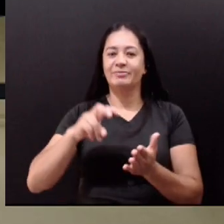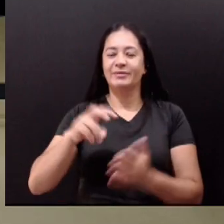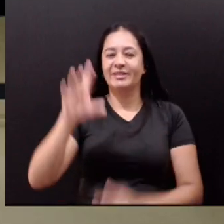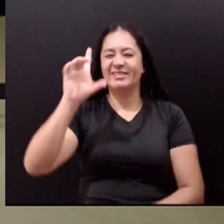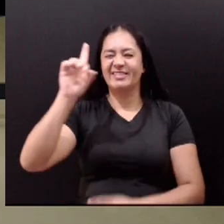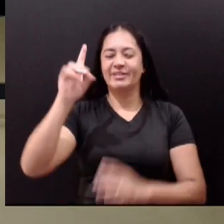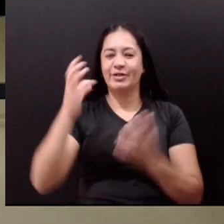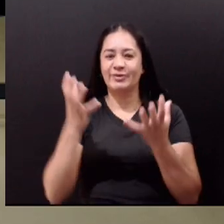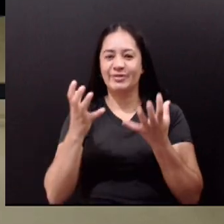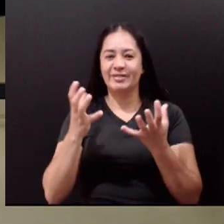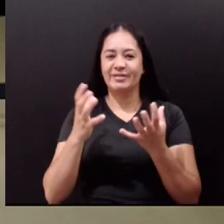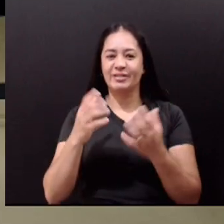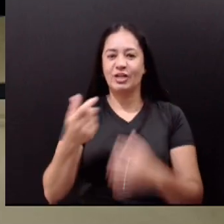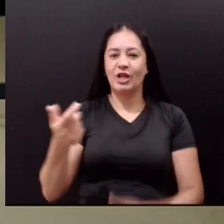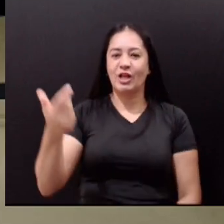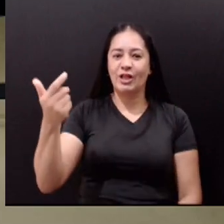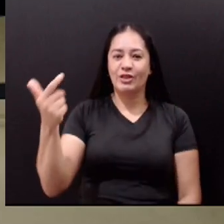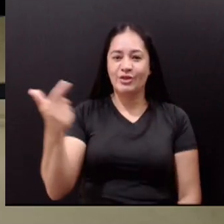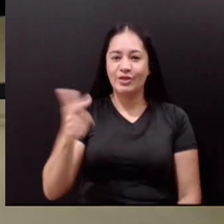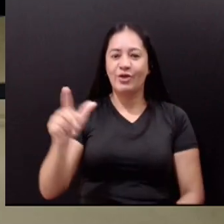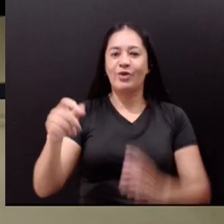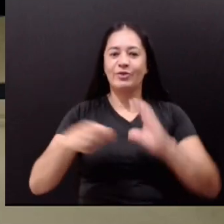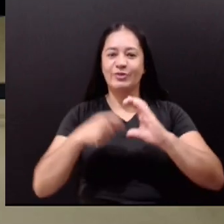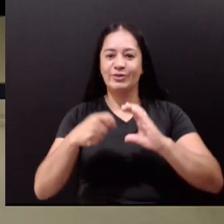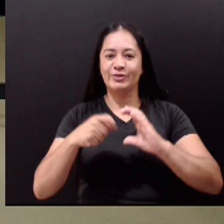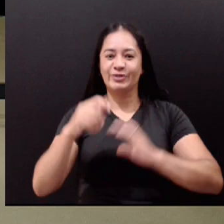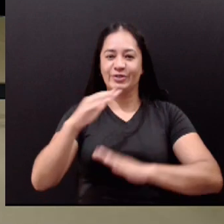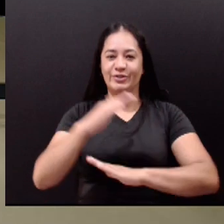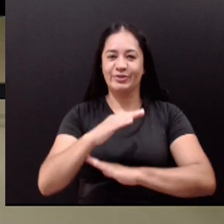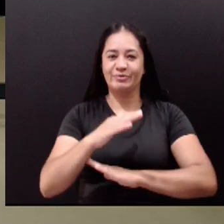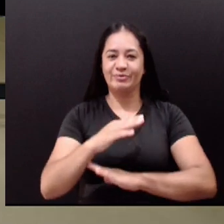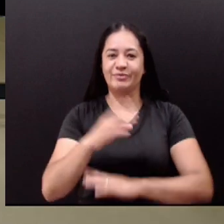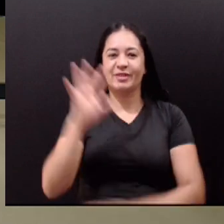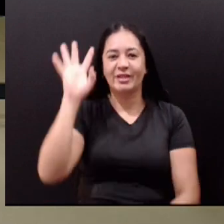do nosso Estúdio Câmara. Ótima quarta-feira para você,